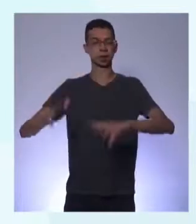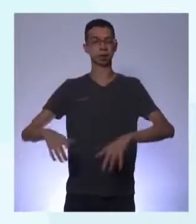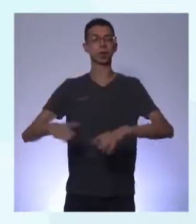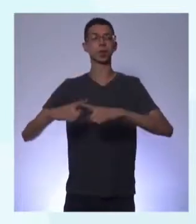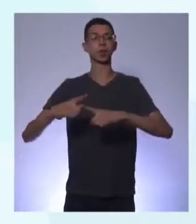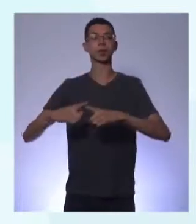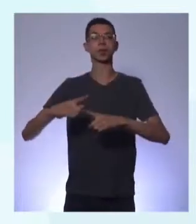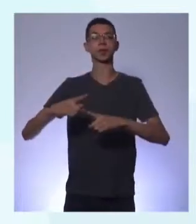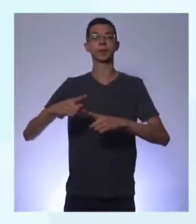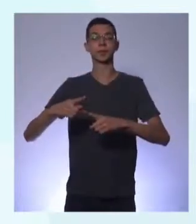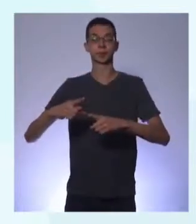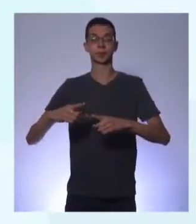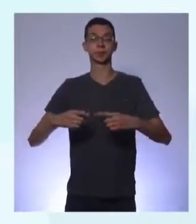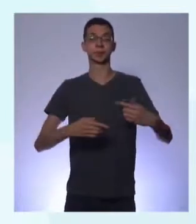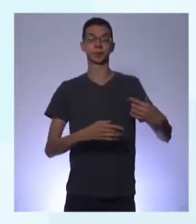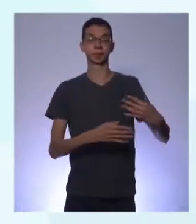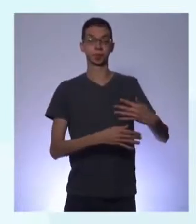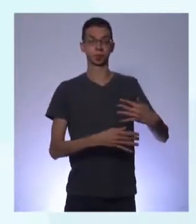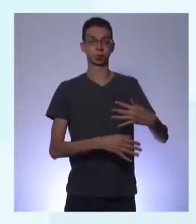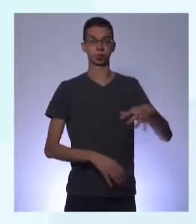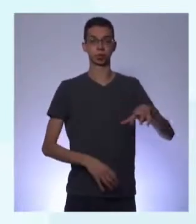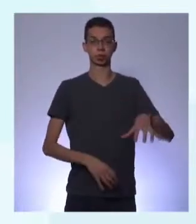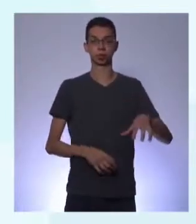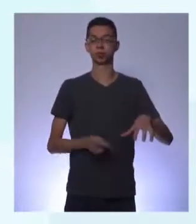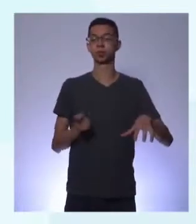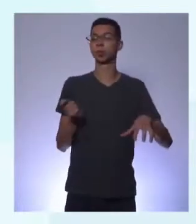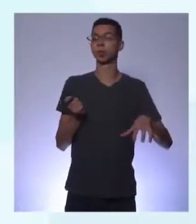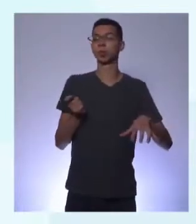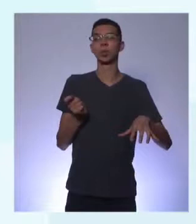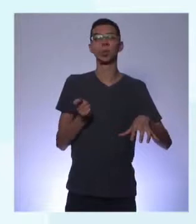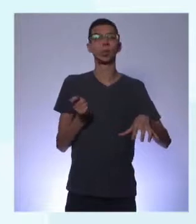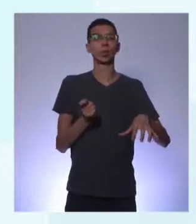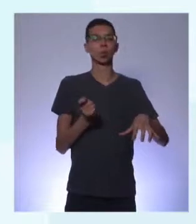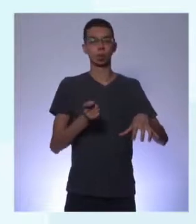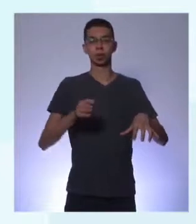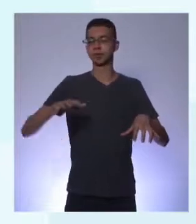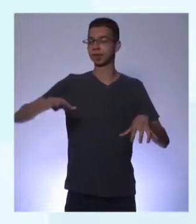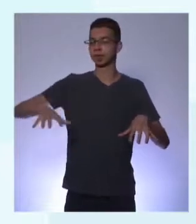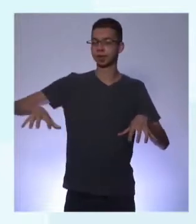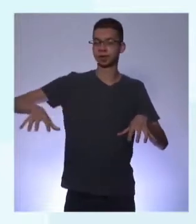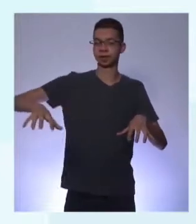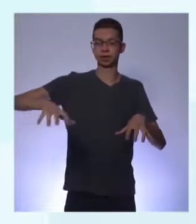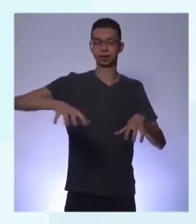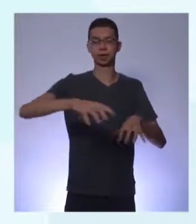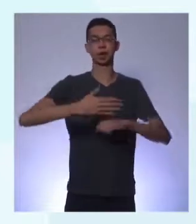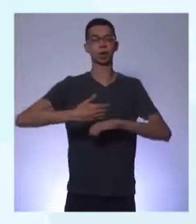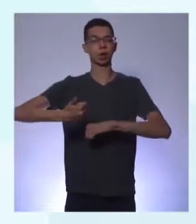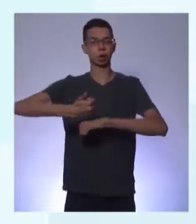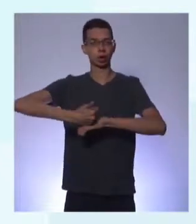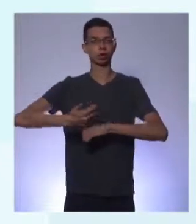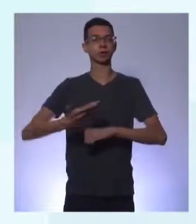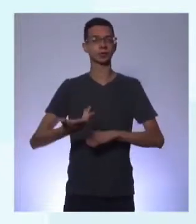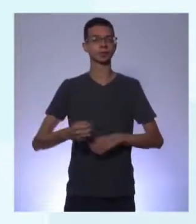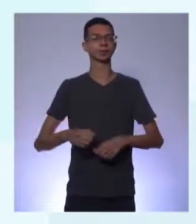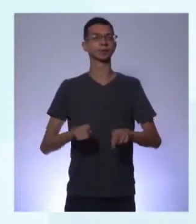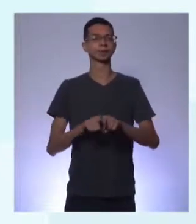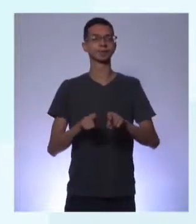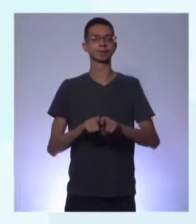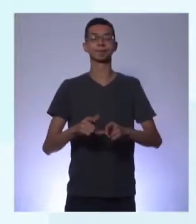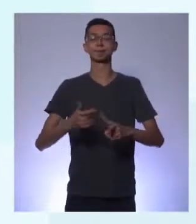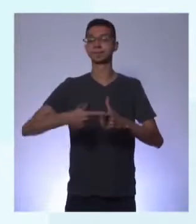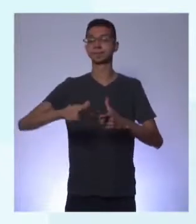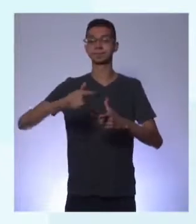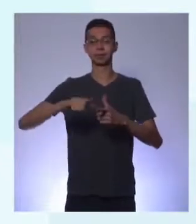metrópole e dos colonos. Você pode ver que é a mesma situação da América